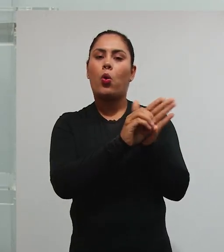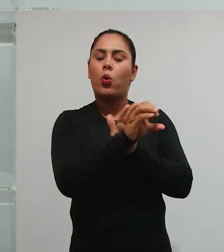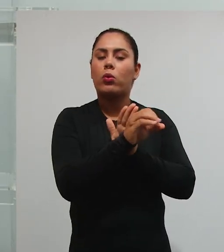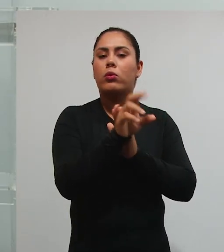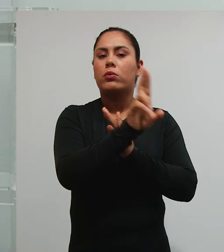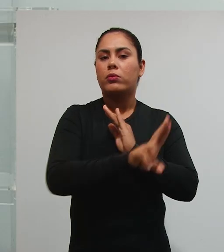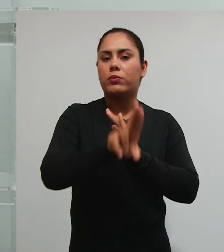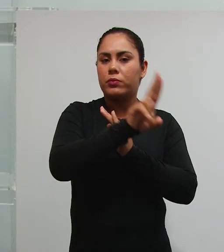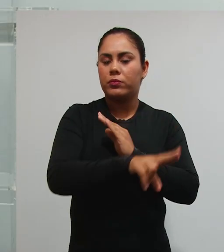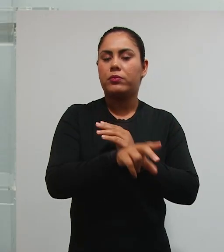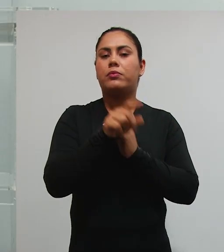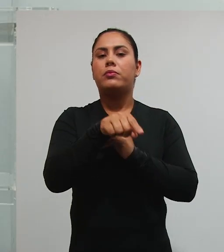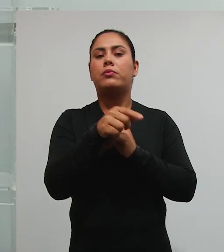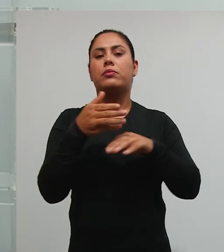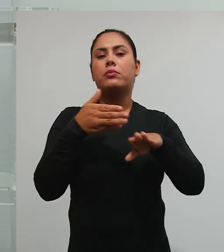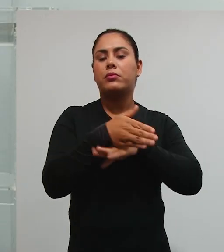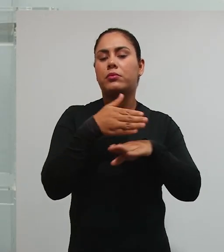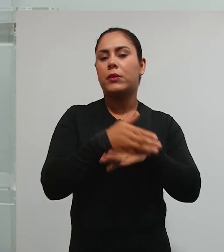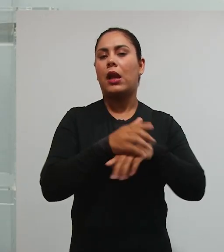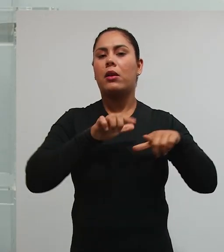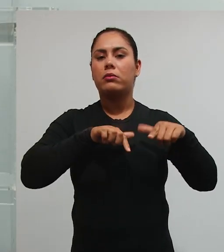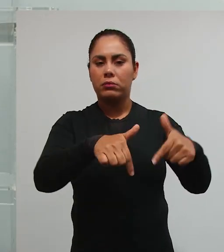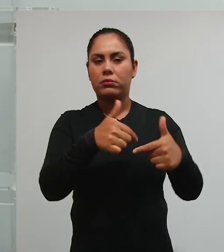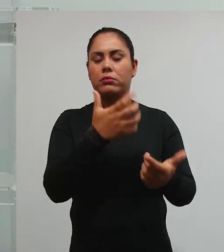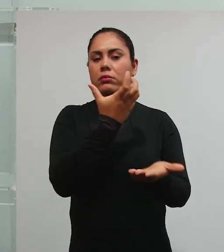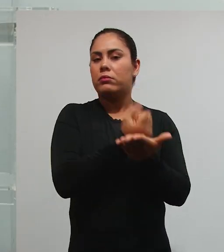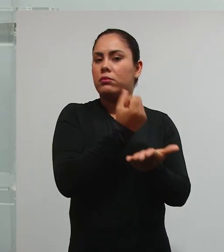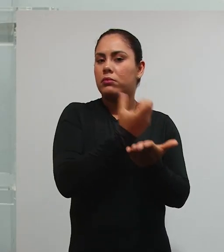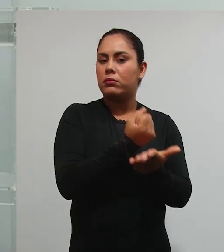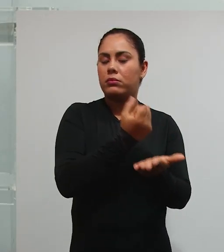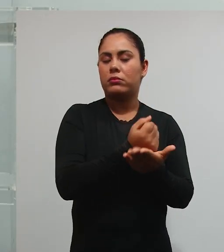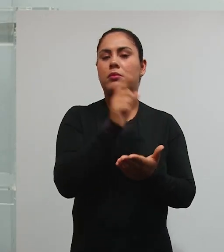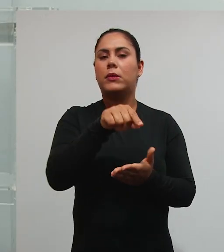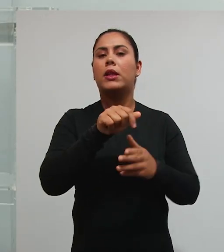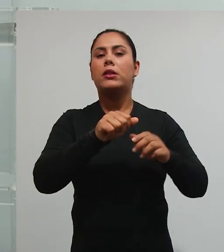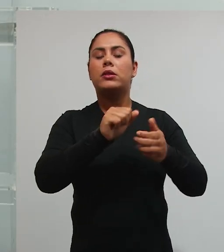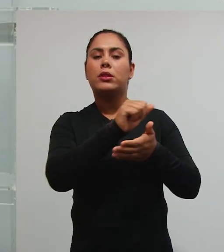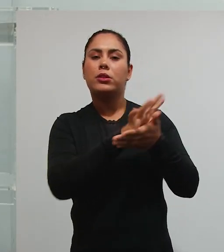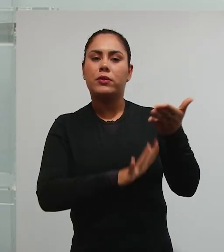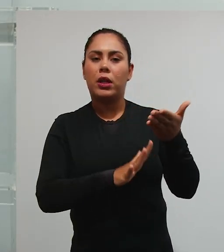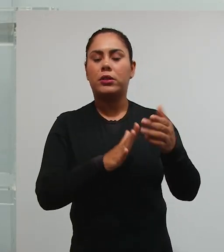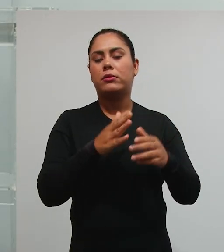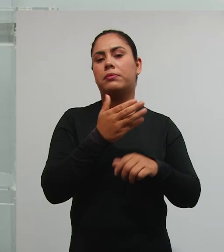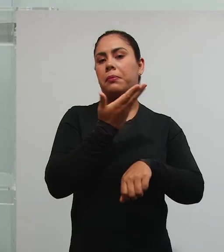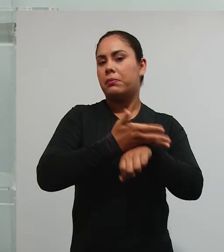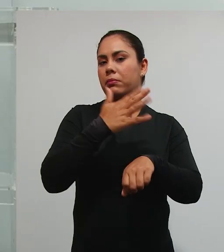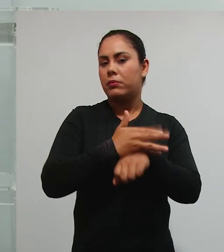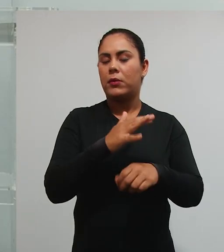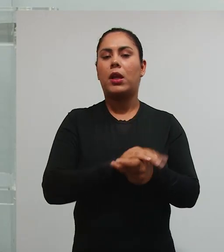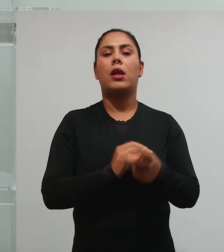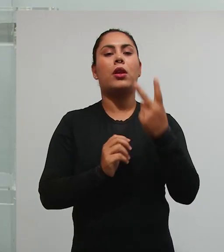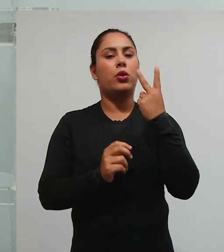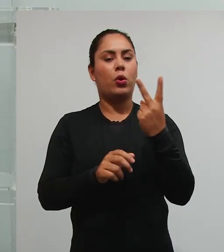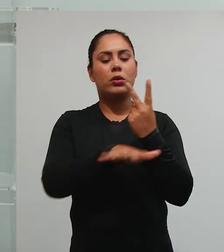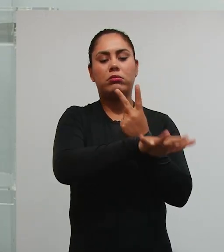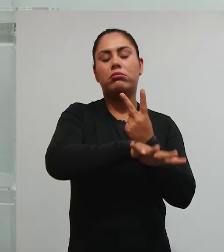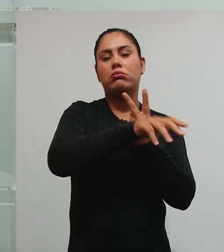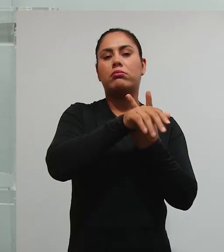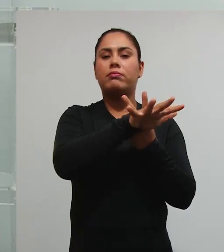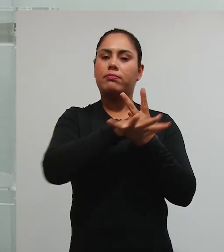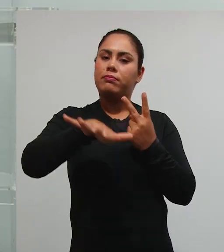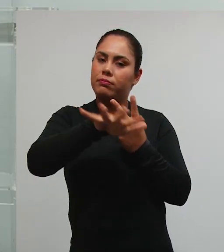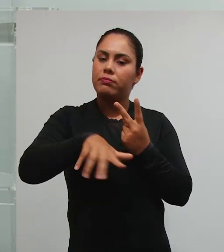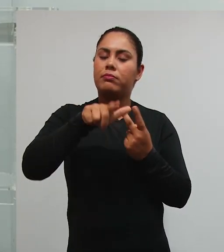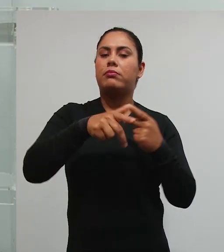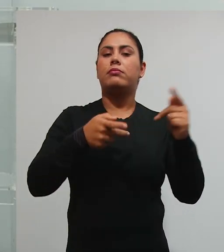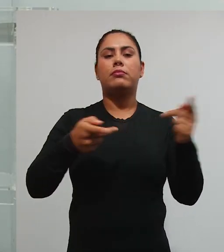estamos utilizando a ferramenta do Google Sites para fazer o registro dessas atividades práticas. Okay? Então, são 2 espaços em